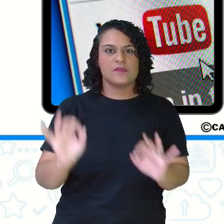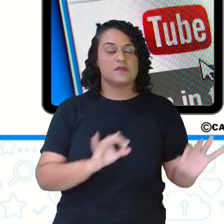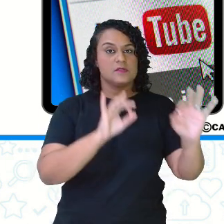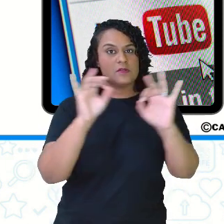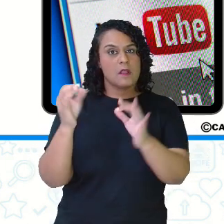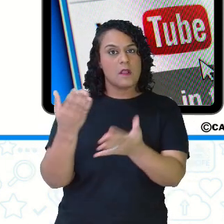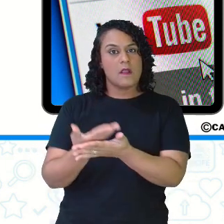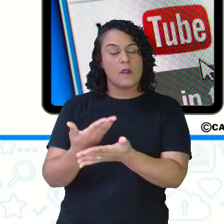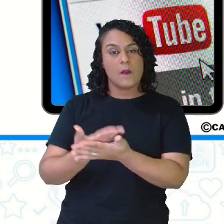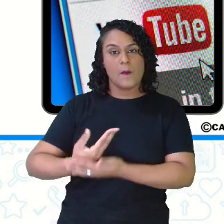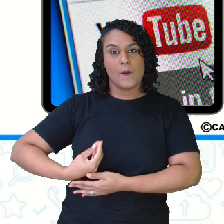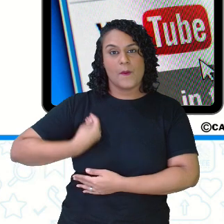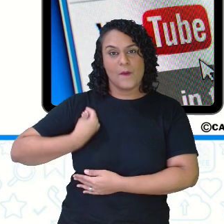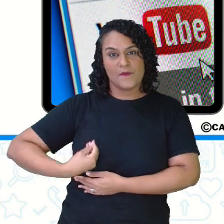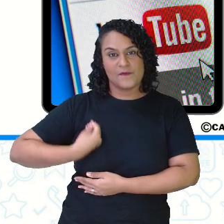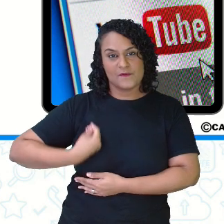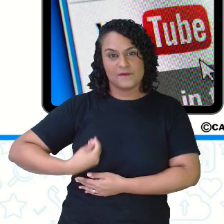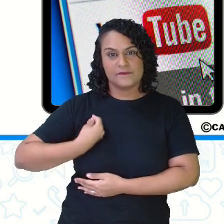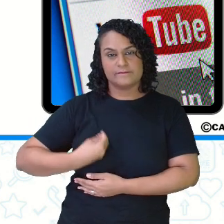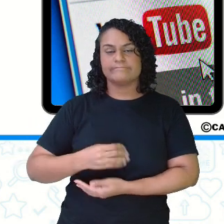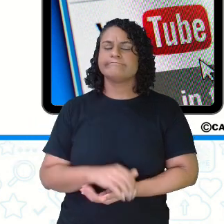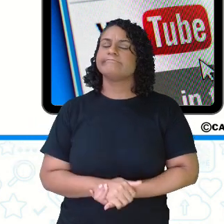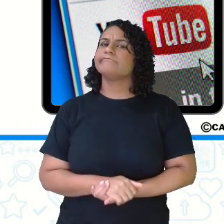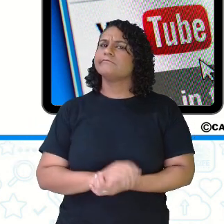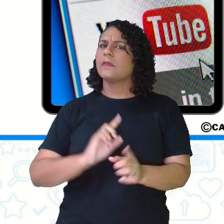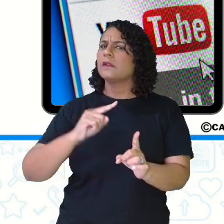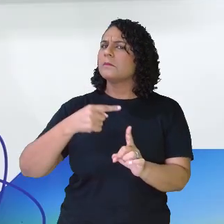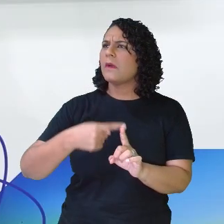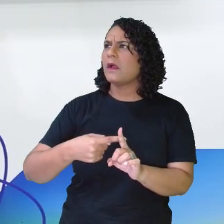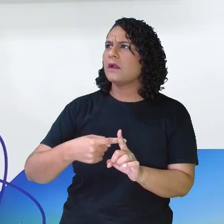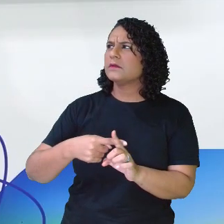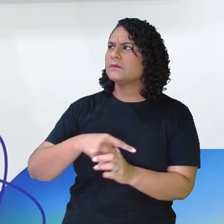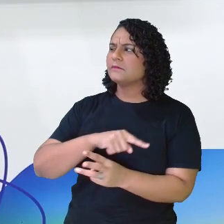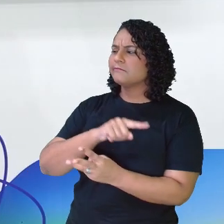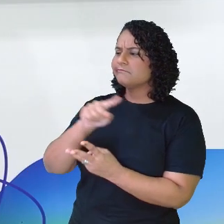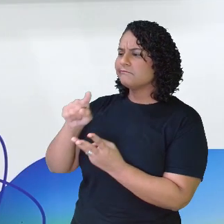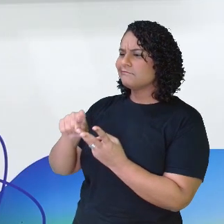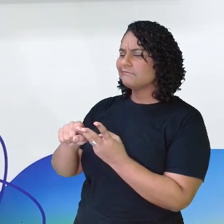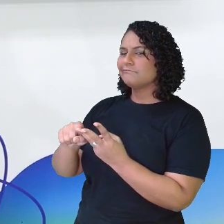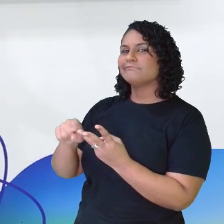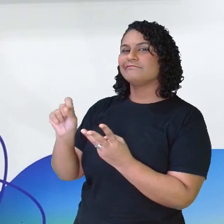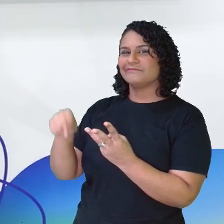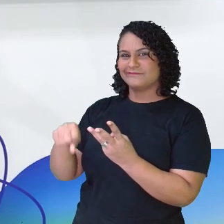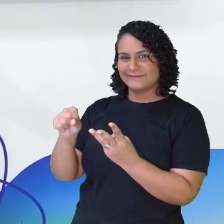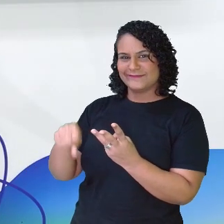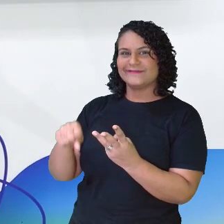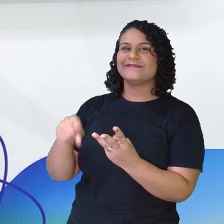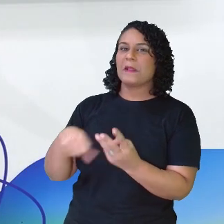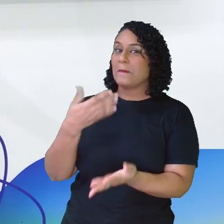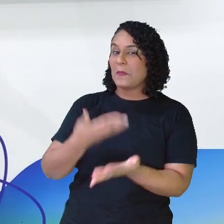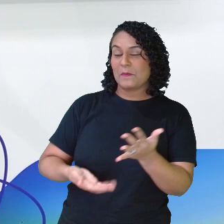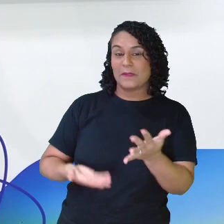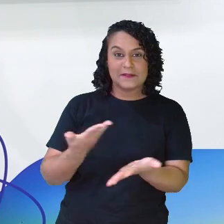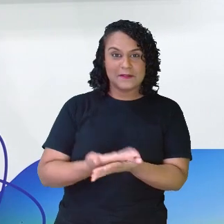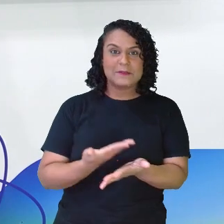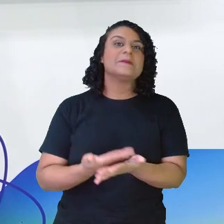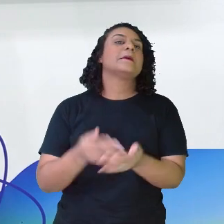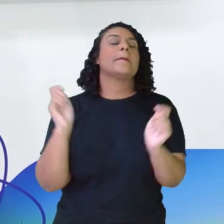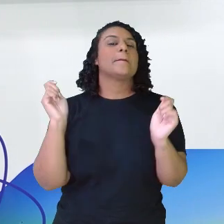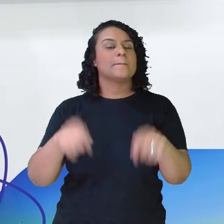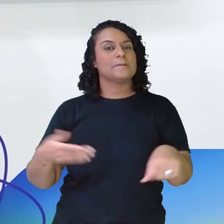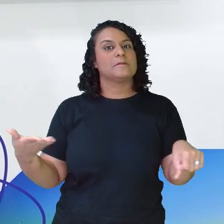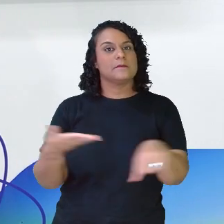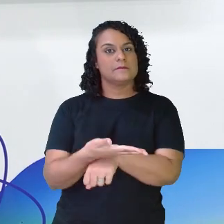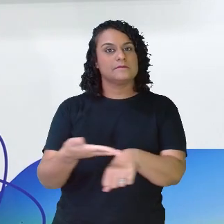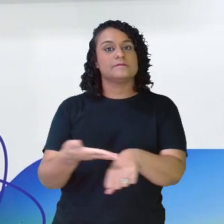vivo pela TV Nova. E ainda tem mais alguma opção? Tem sim, para não ter desculpa, você pode também acessar o canal